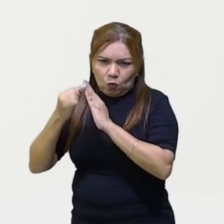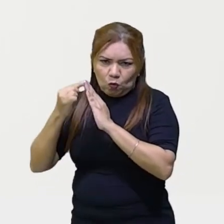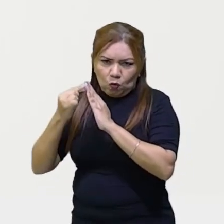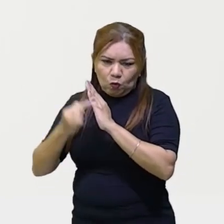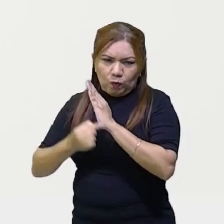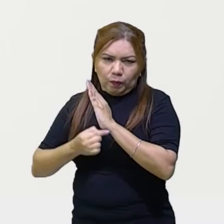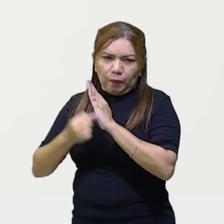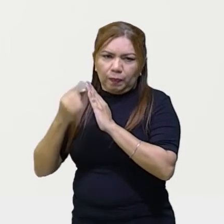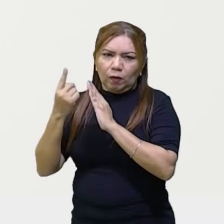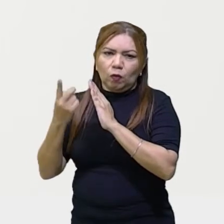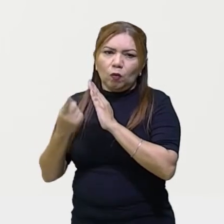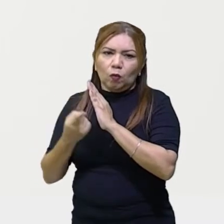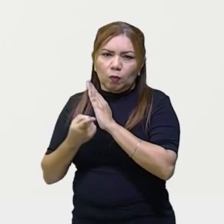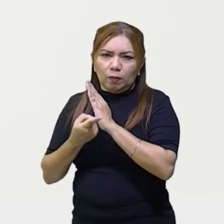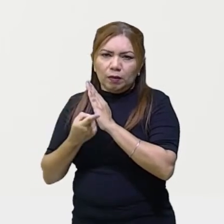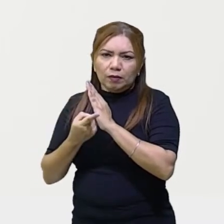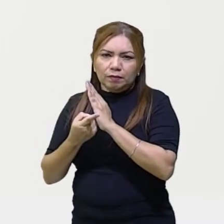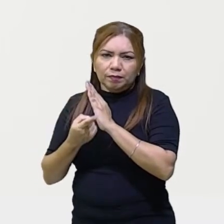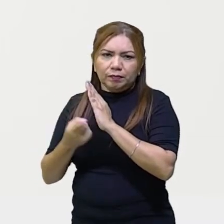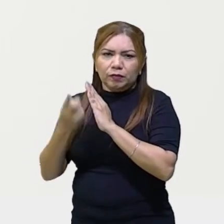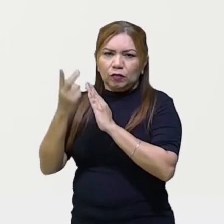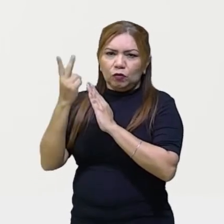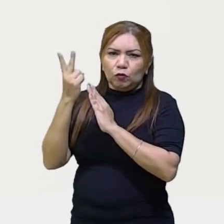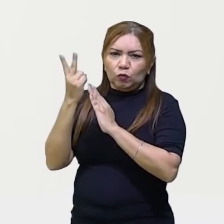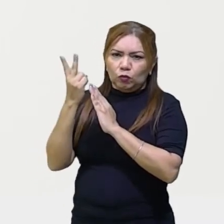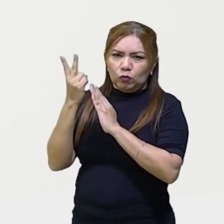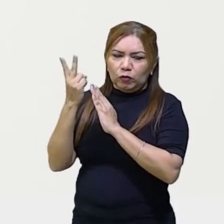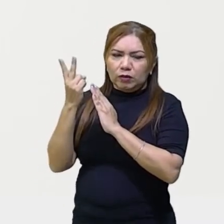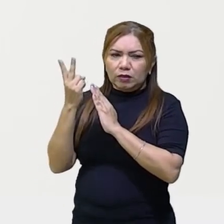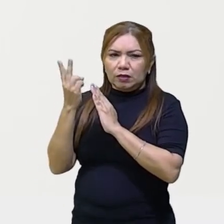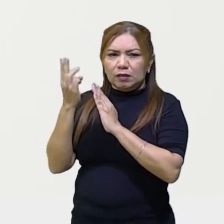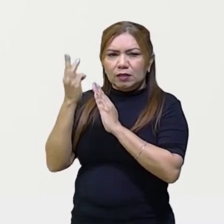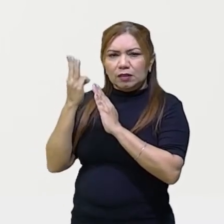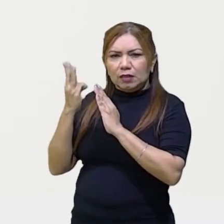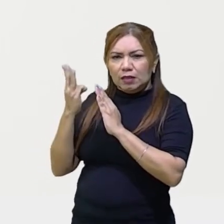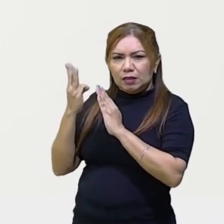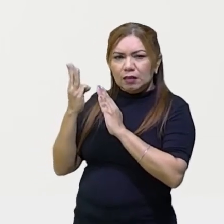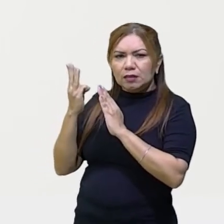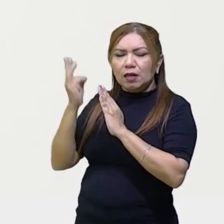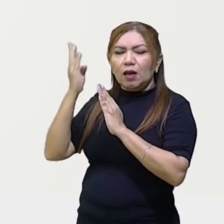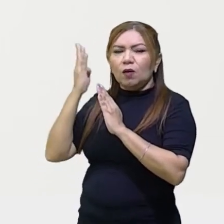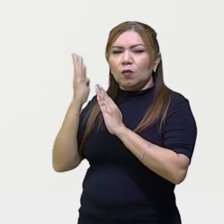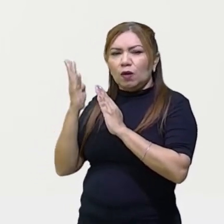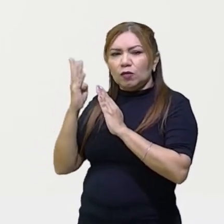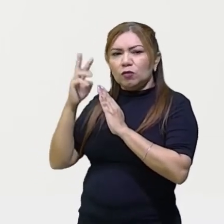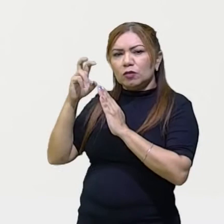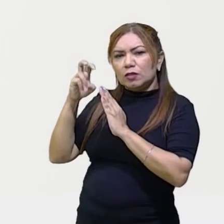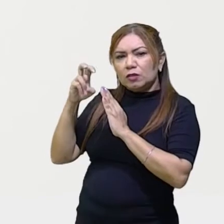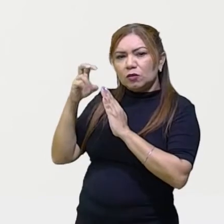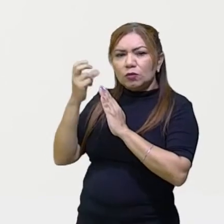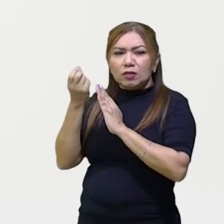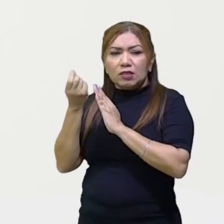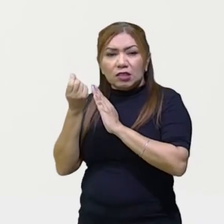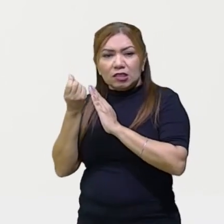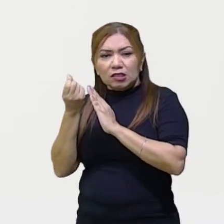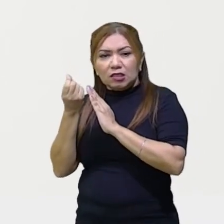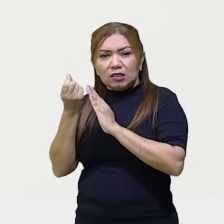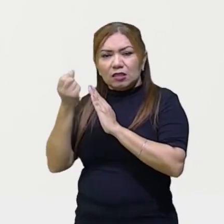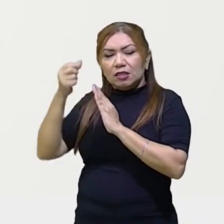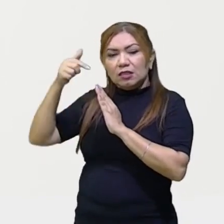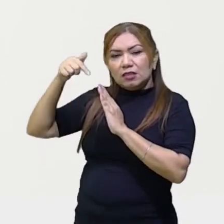aqui é uma duas três quatro cinco seis